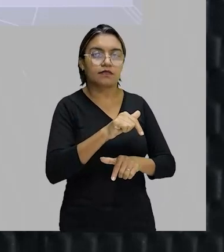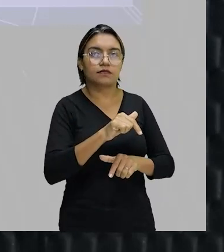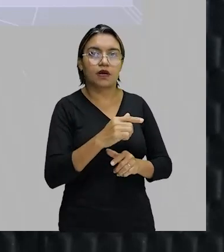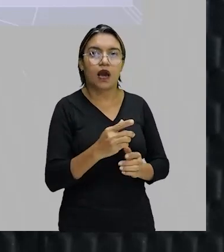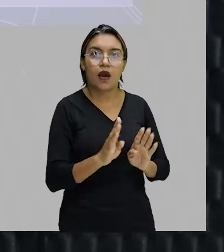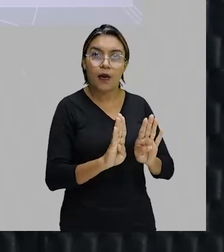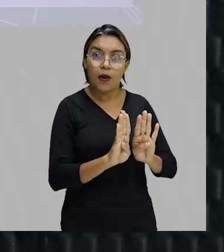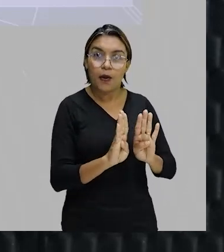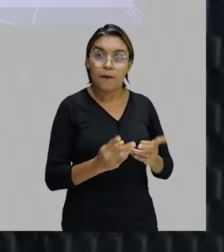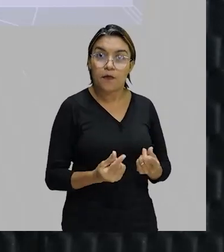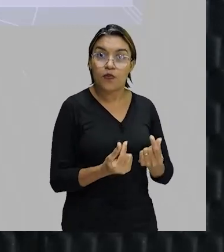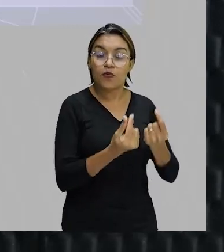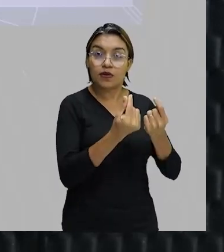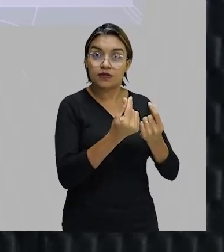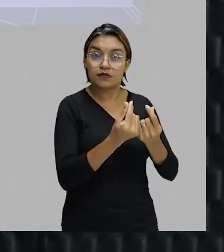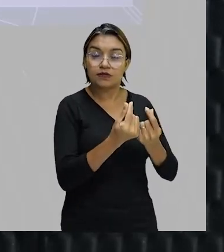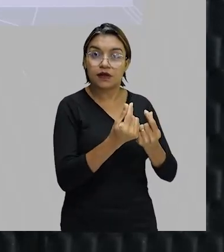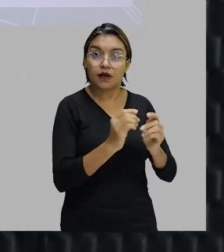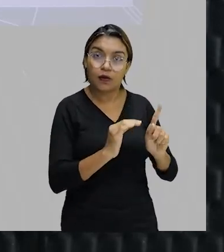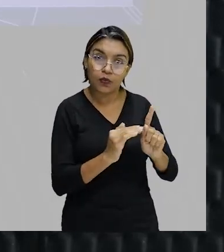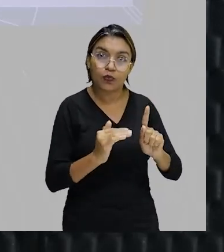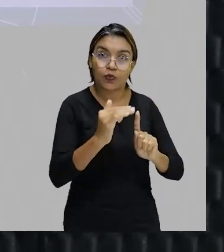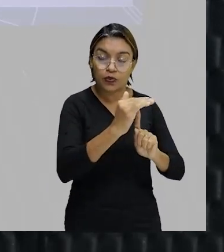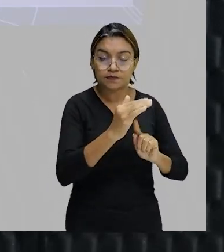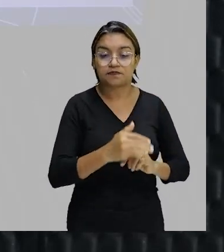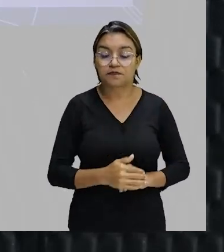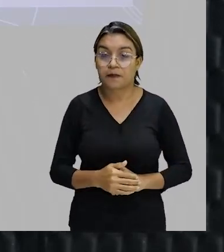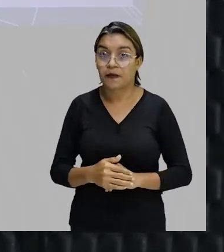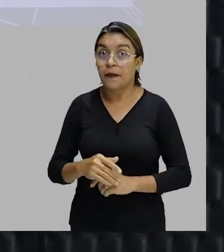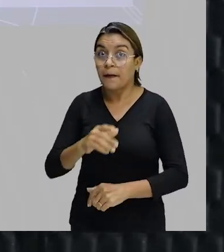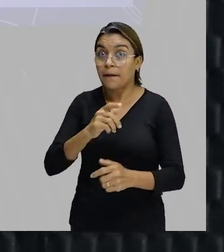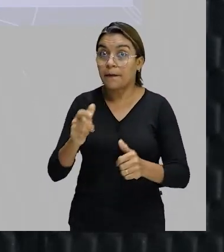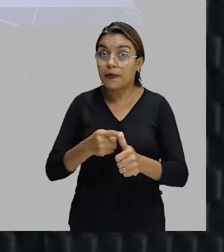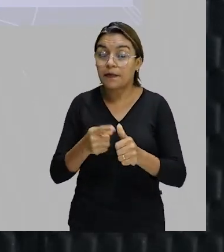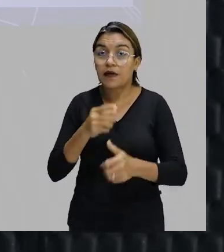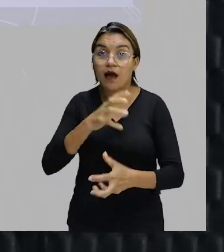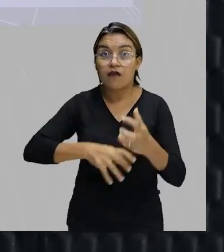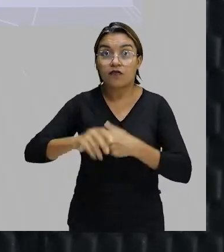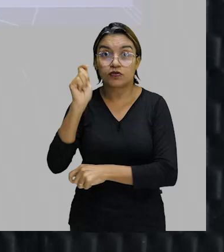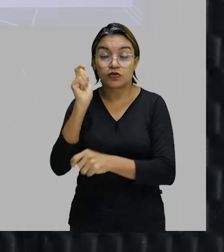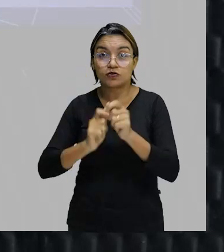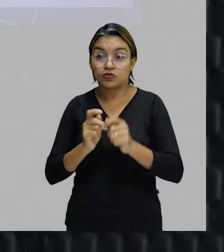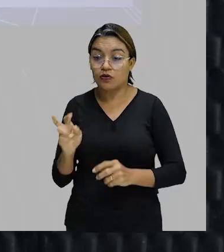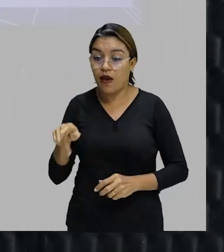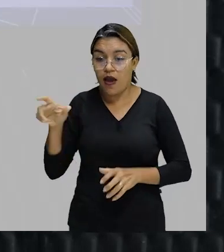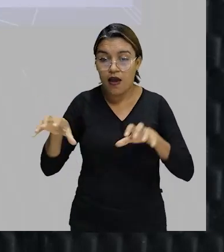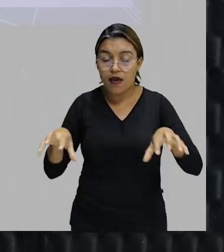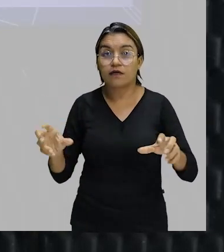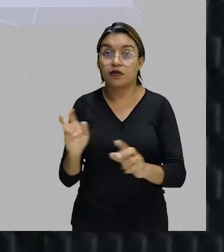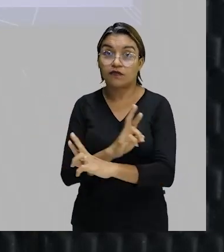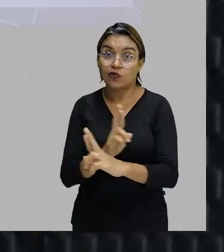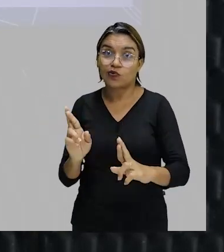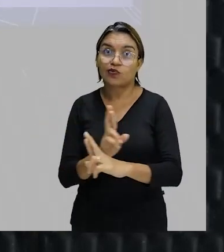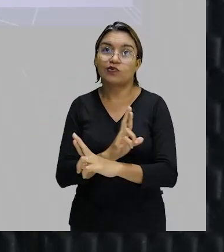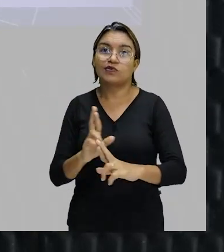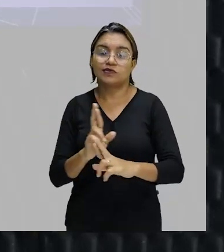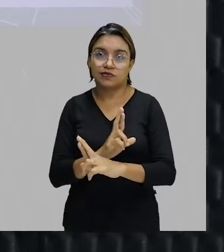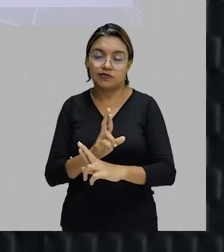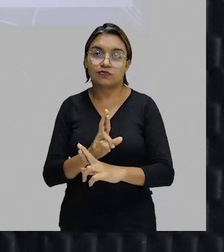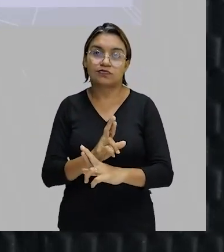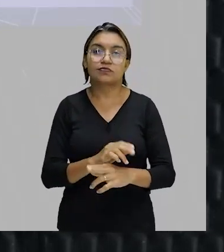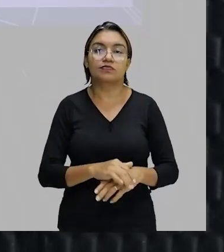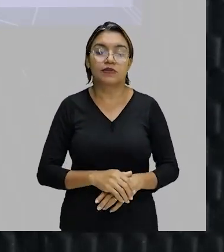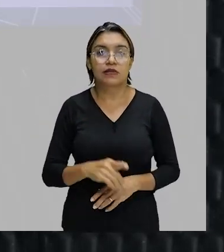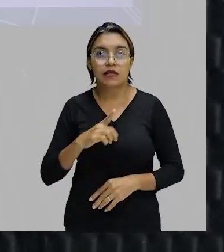muito interessante que nós vamos perceber na primeira revolução industrial, que esta relação ela vai ser uma relação de grande